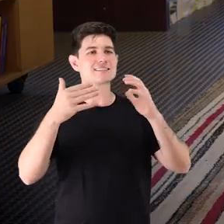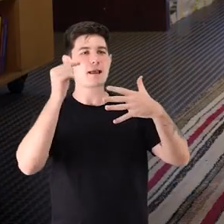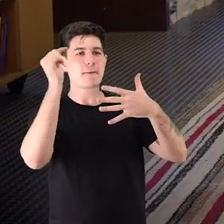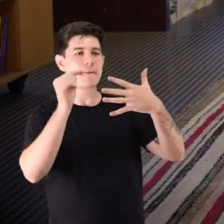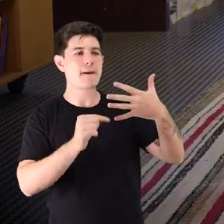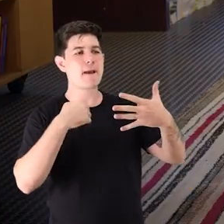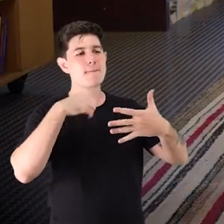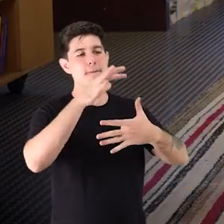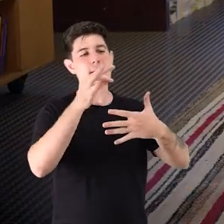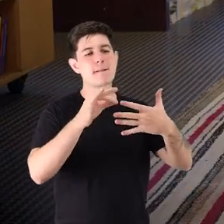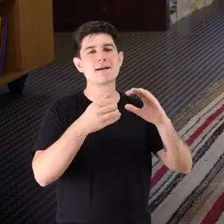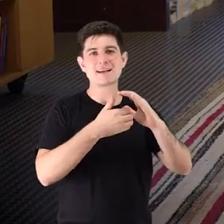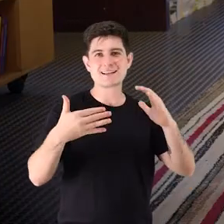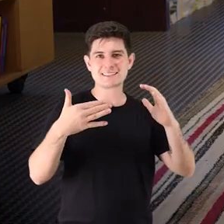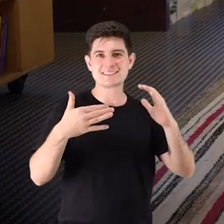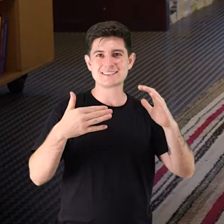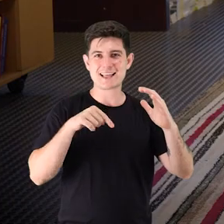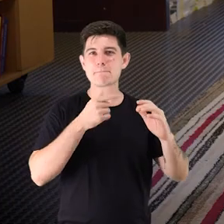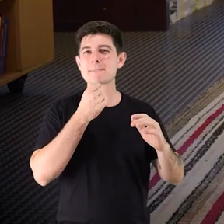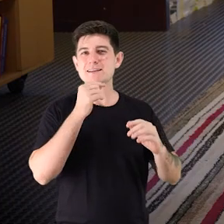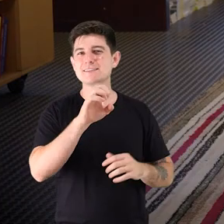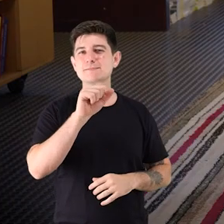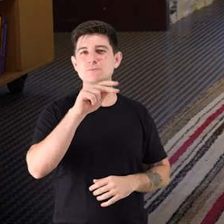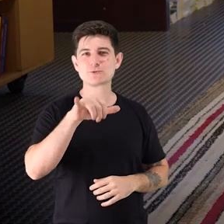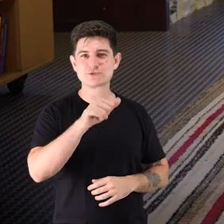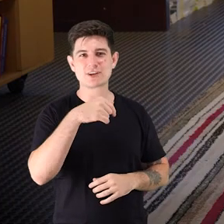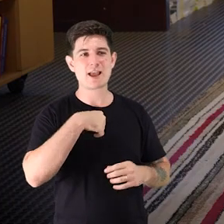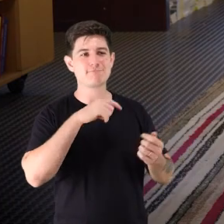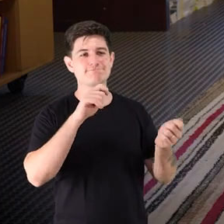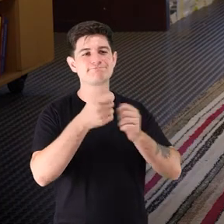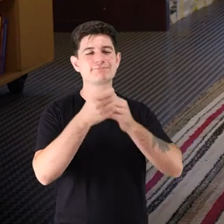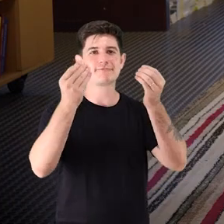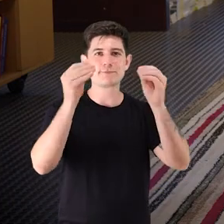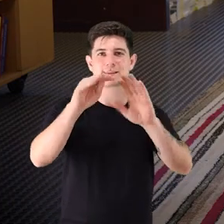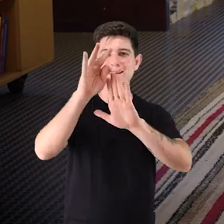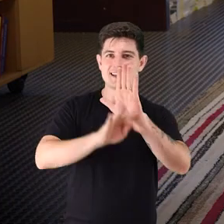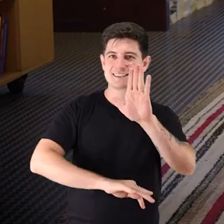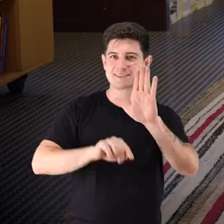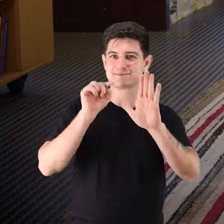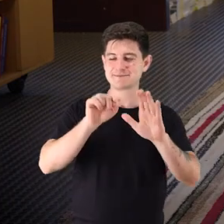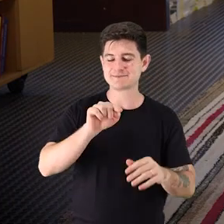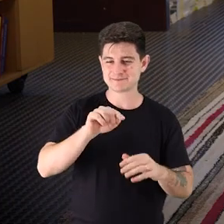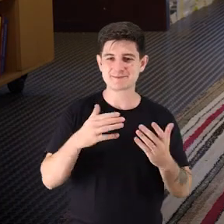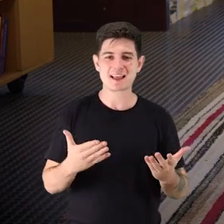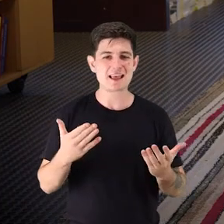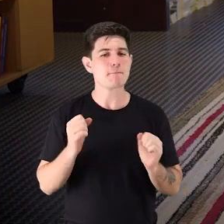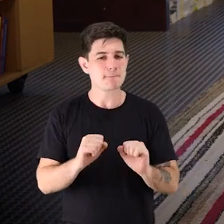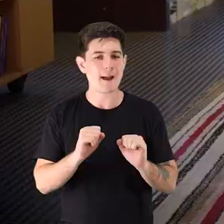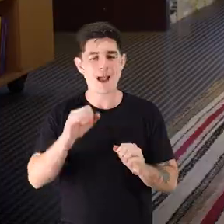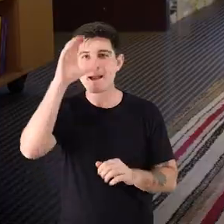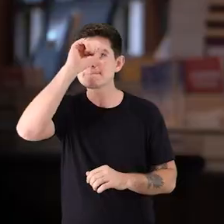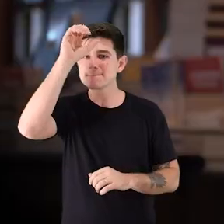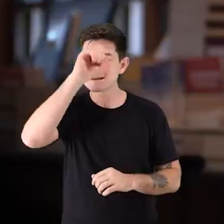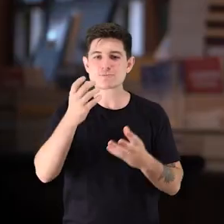São características do menino esponja que eu coloquei no texto. E fui fazendo essa relação, esse encontro. E como